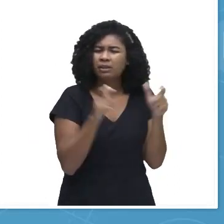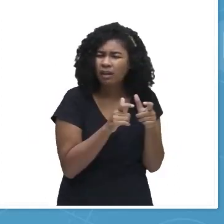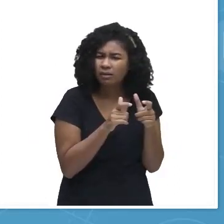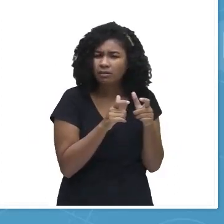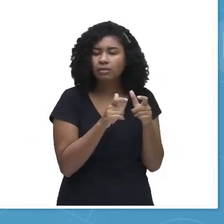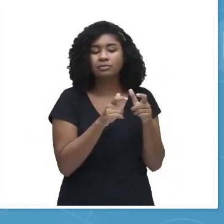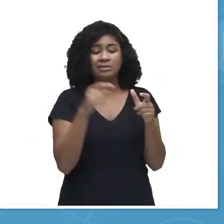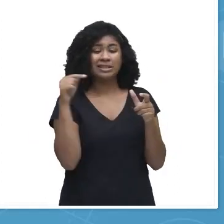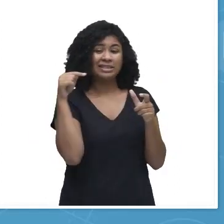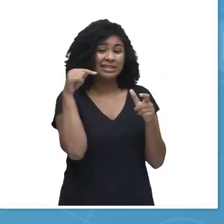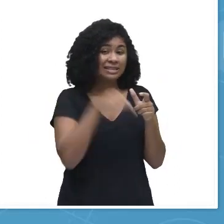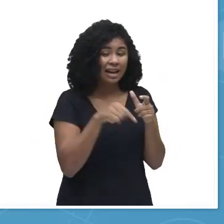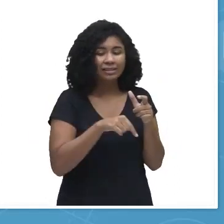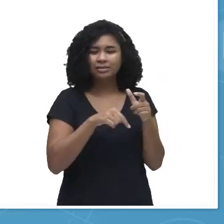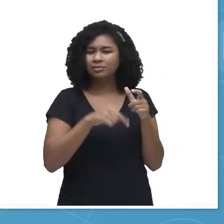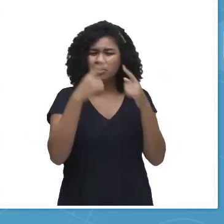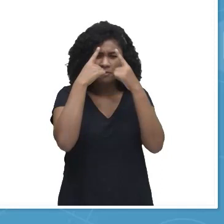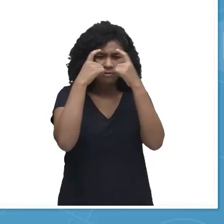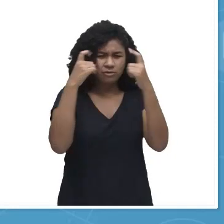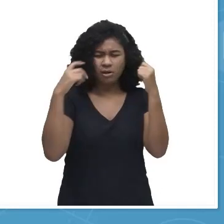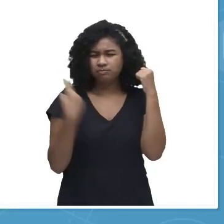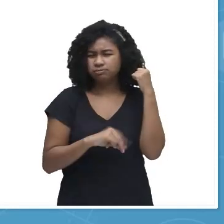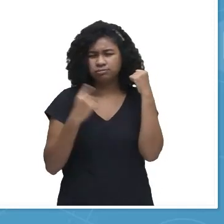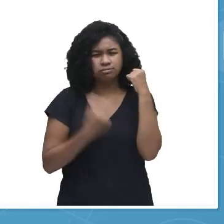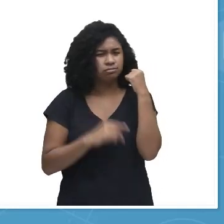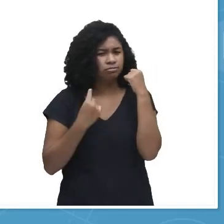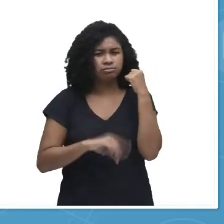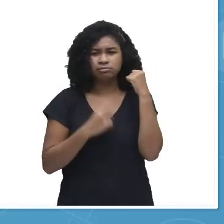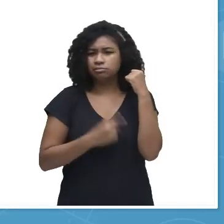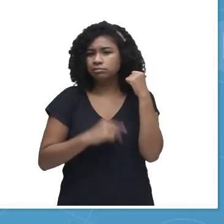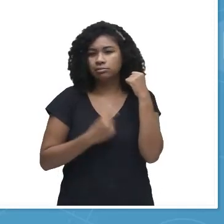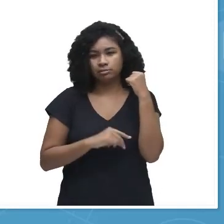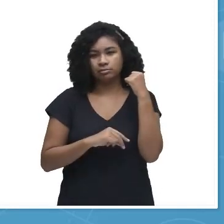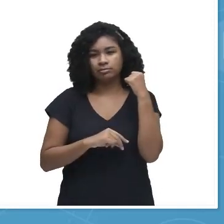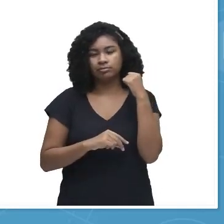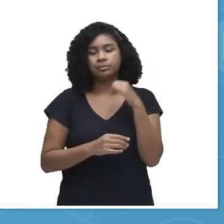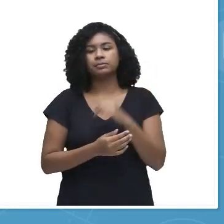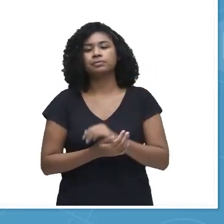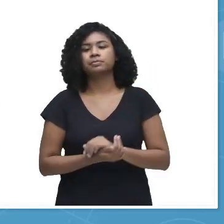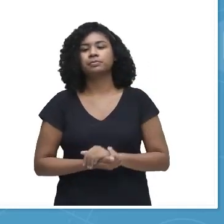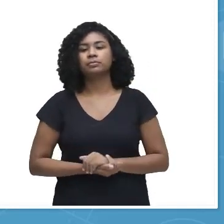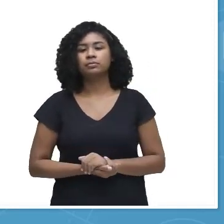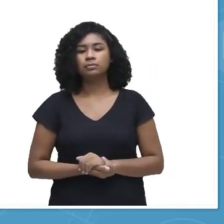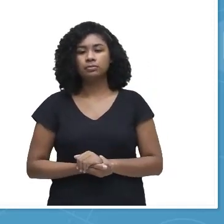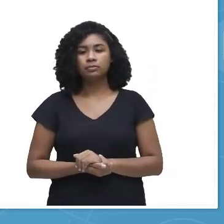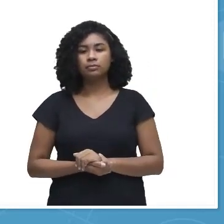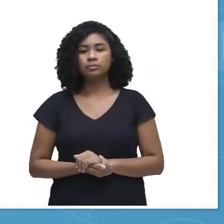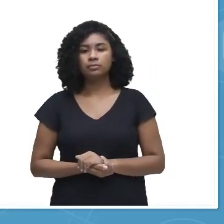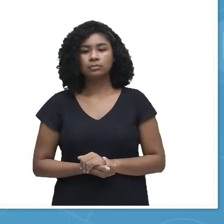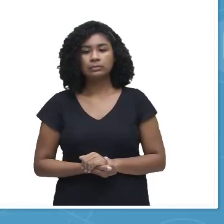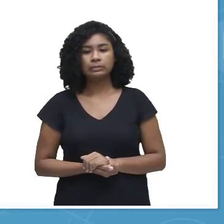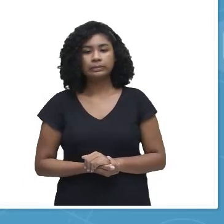lá sofria violência física caso desrespeitasse a ordem dos seus senhores. Ok, gente? Adiante, por